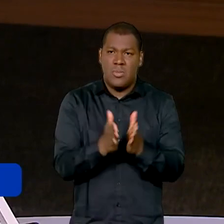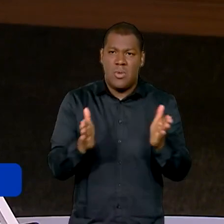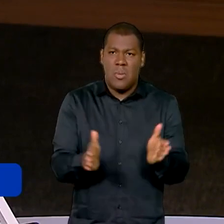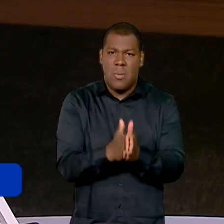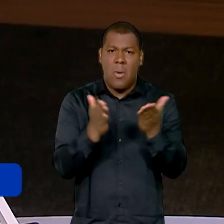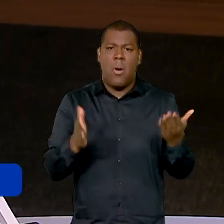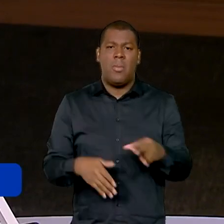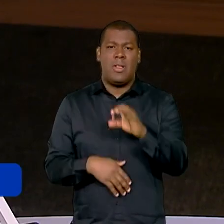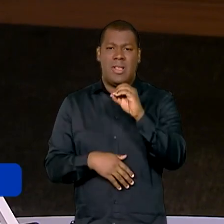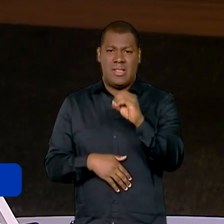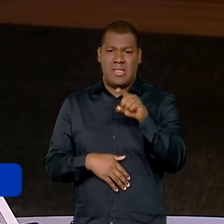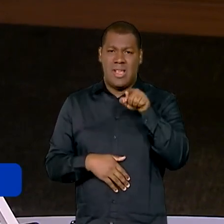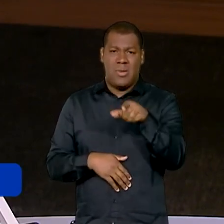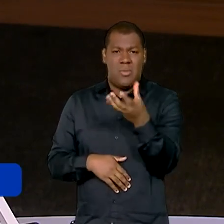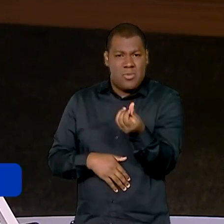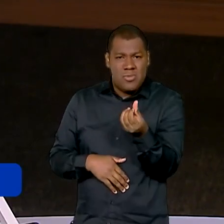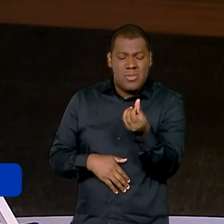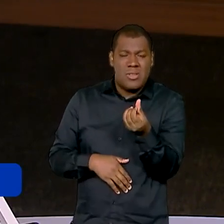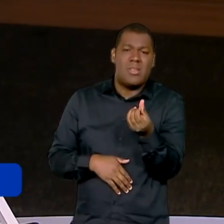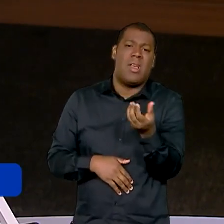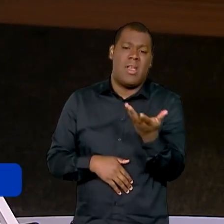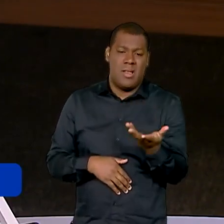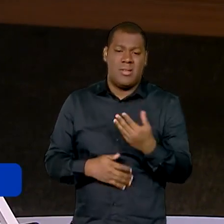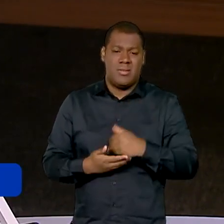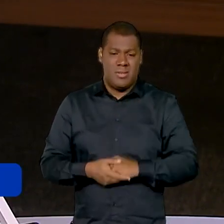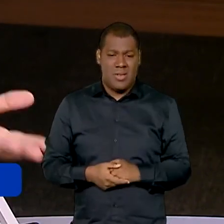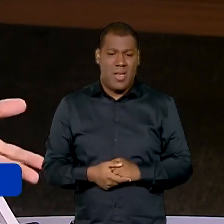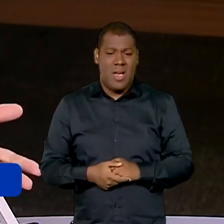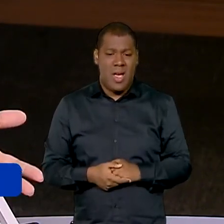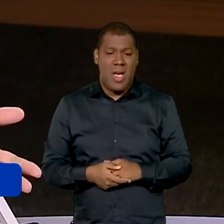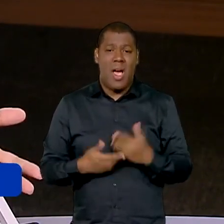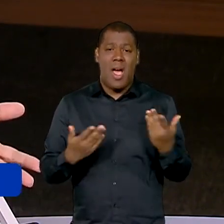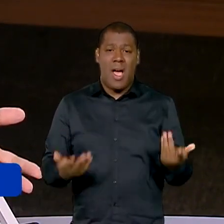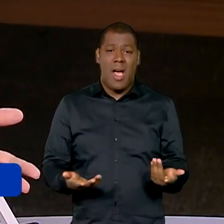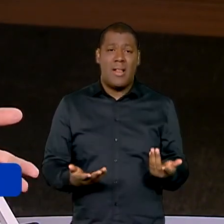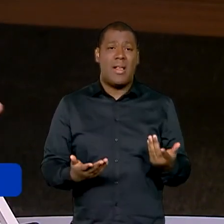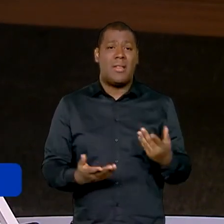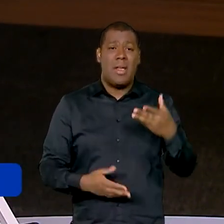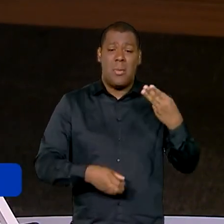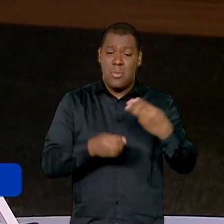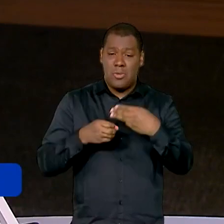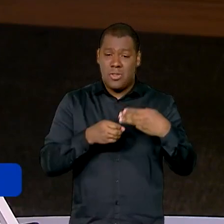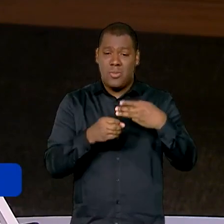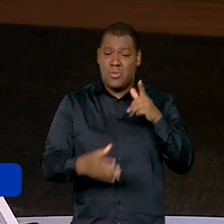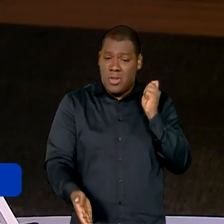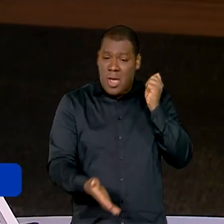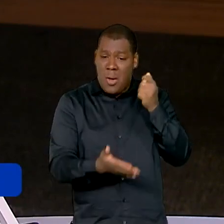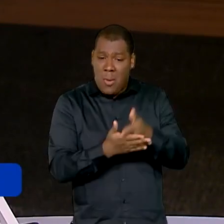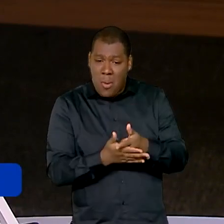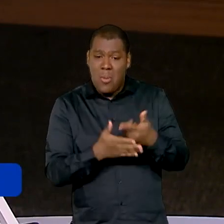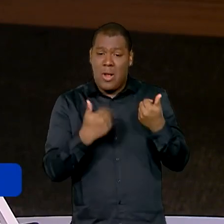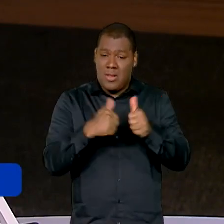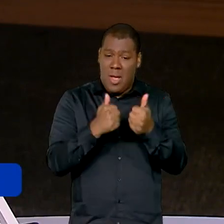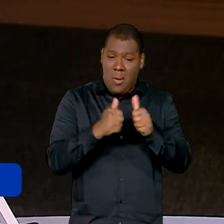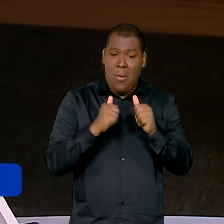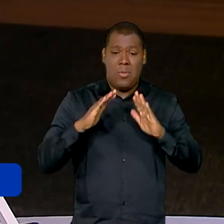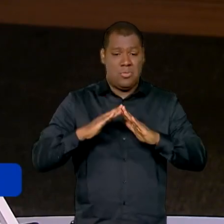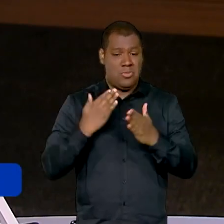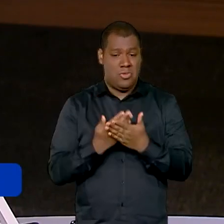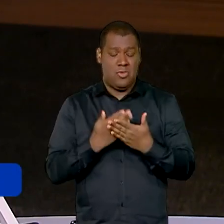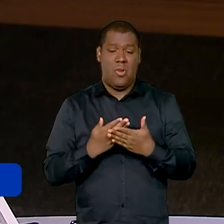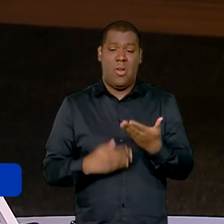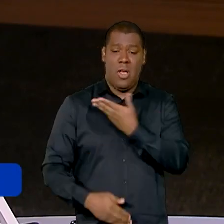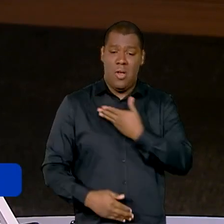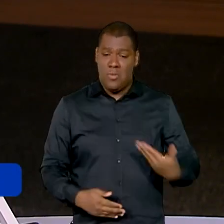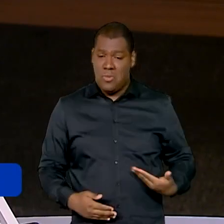menor índice que tem. Então, esse município muitas vezes não consegue nem comprar uma ambulância, não consegue comprar um ônibus escolar, porque todo o